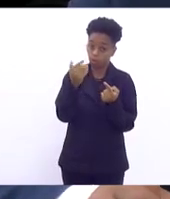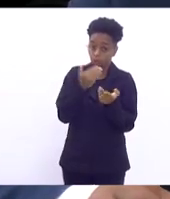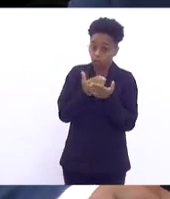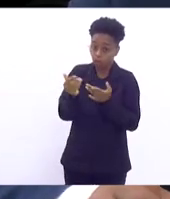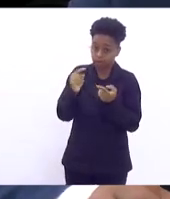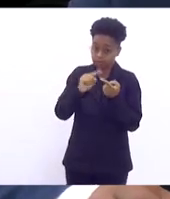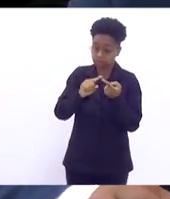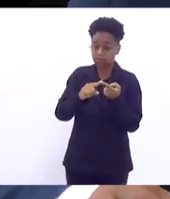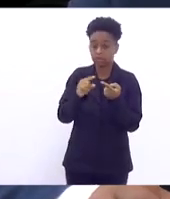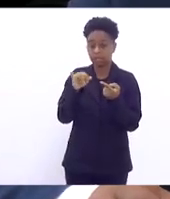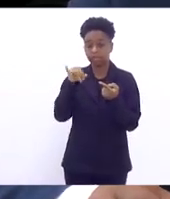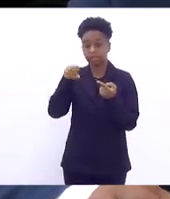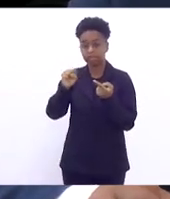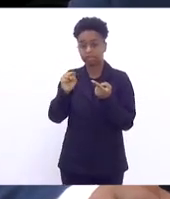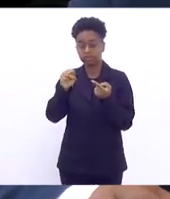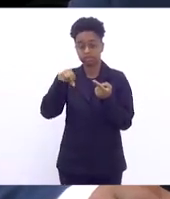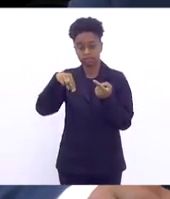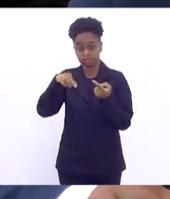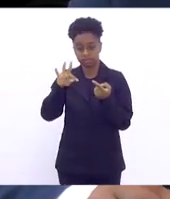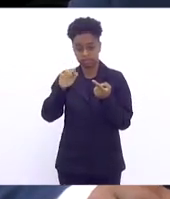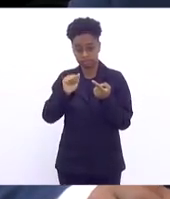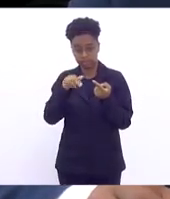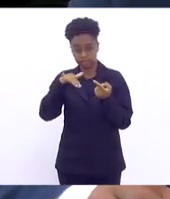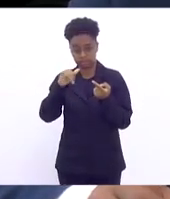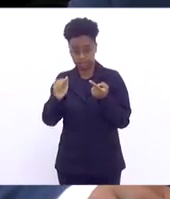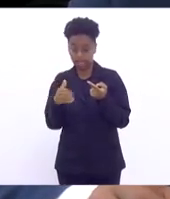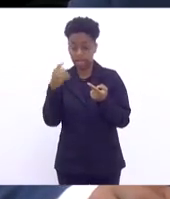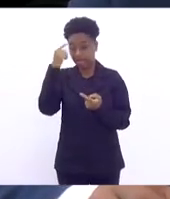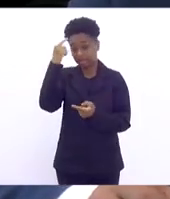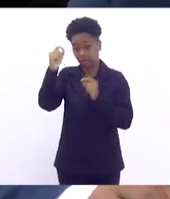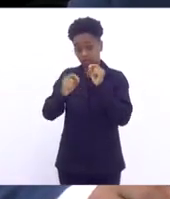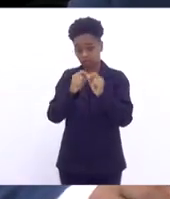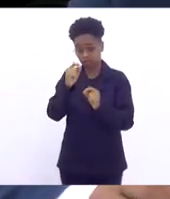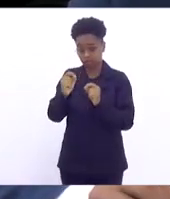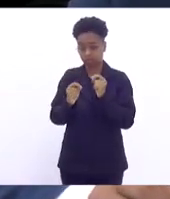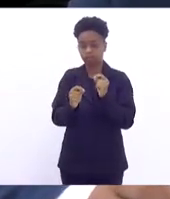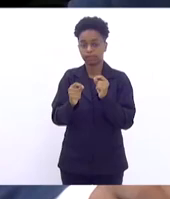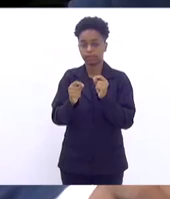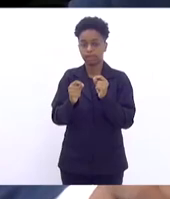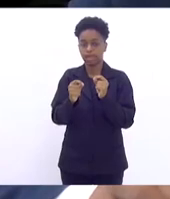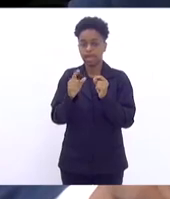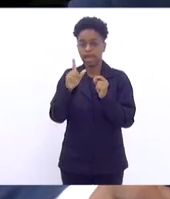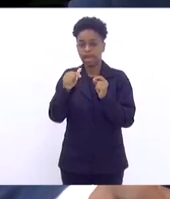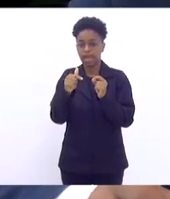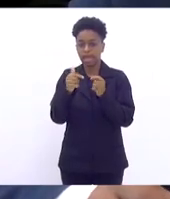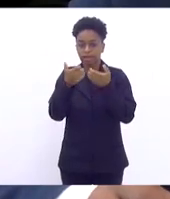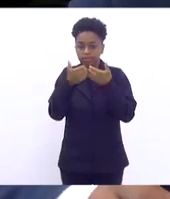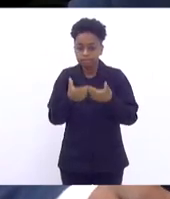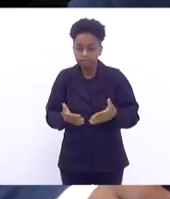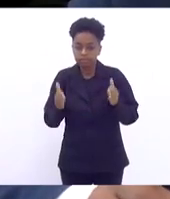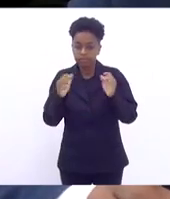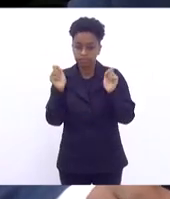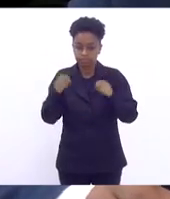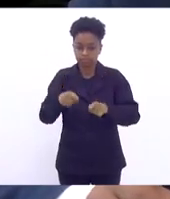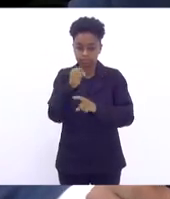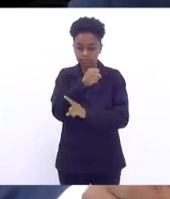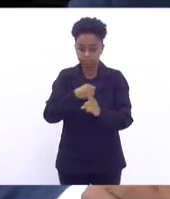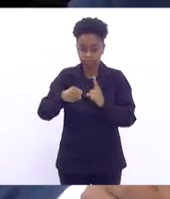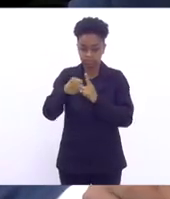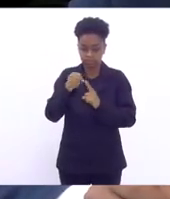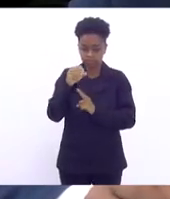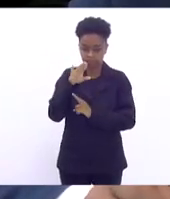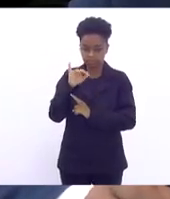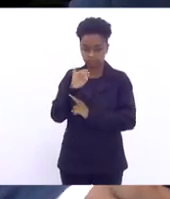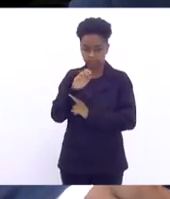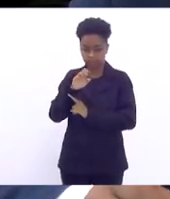essa concepção distância a ideia da frente parlamentar é abrir espaço para a sociedade civil de maneira mais mecânica nas